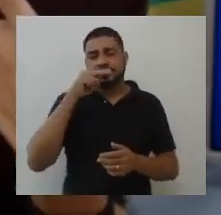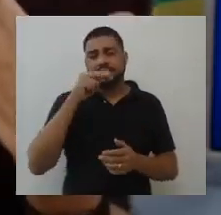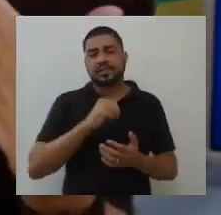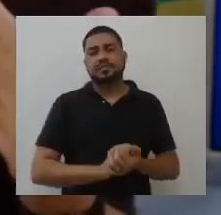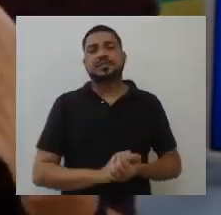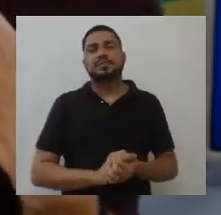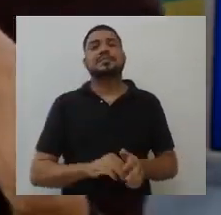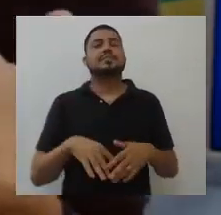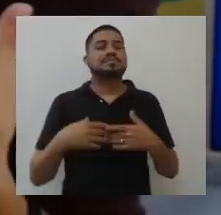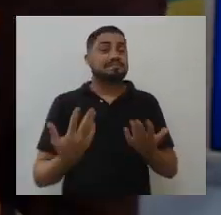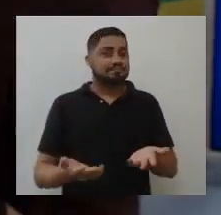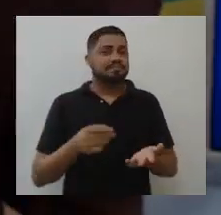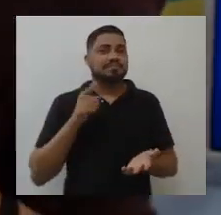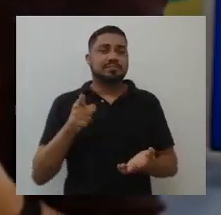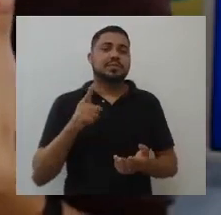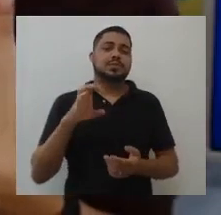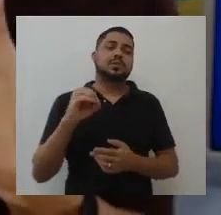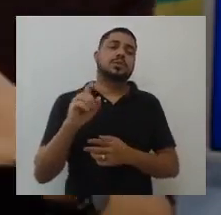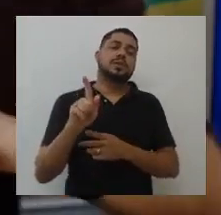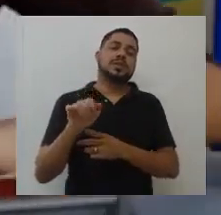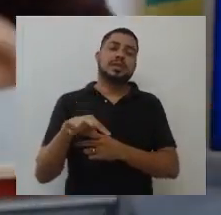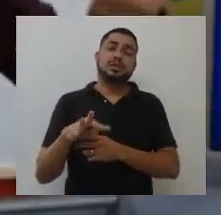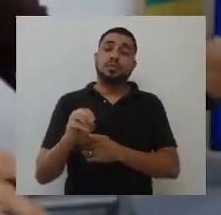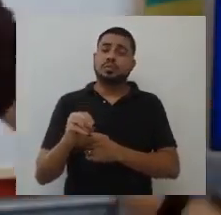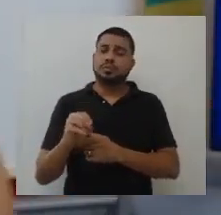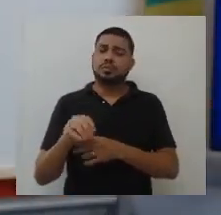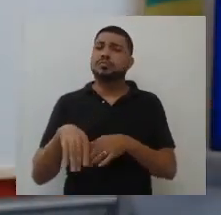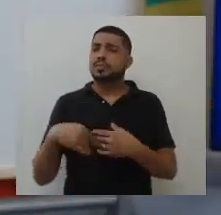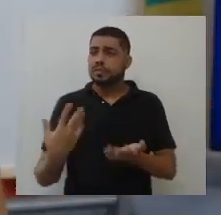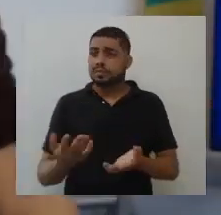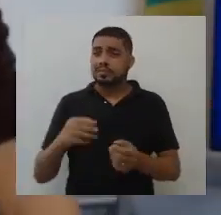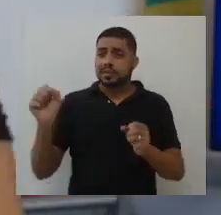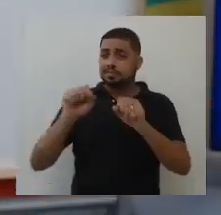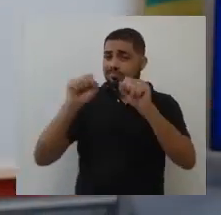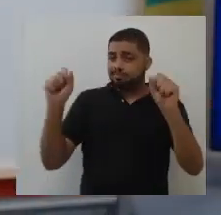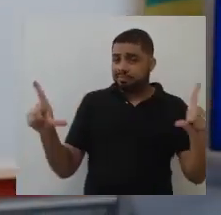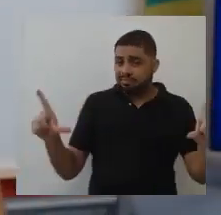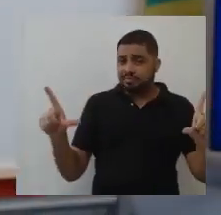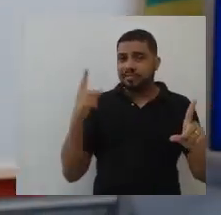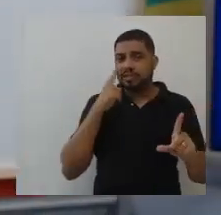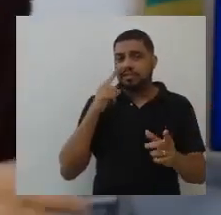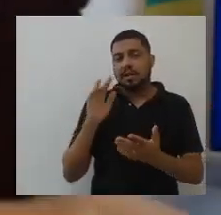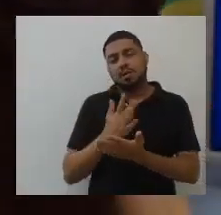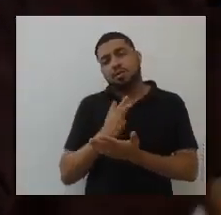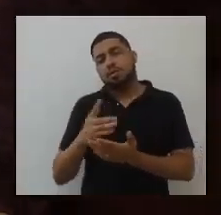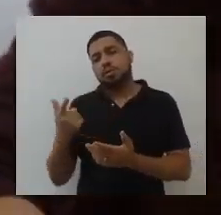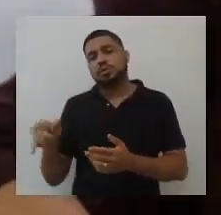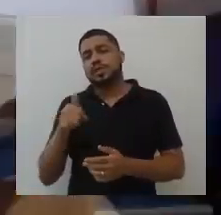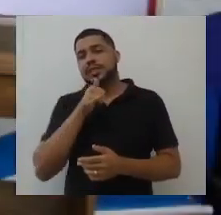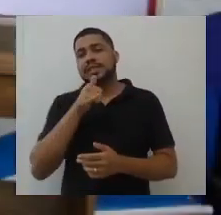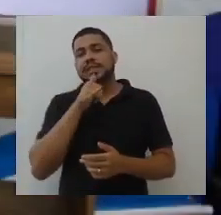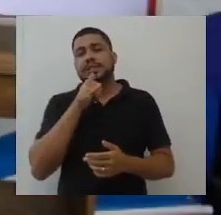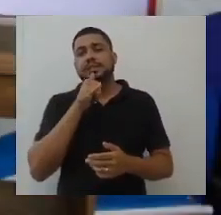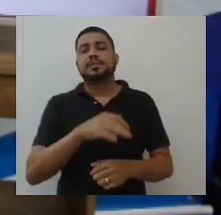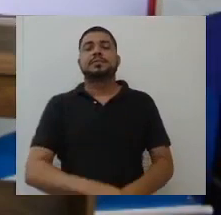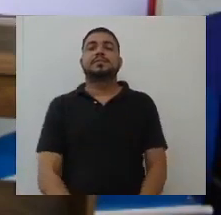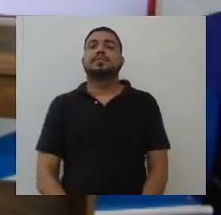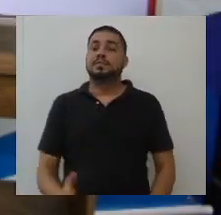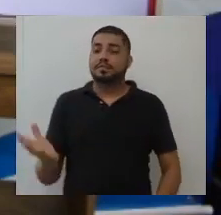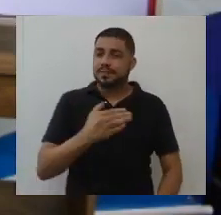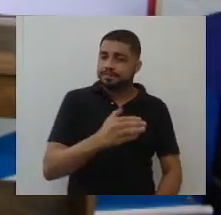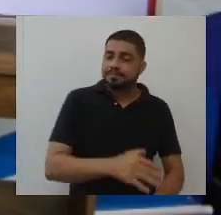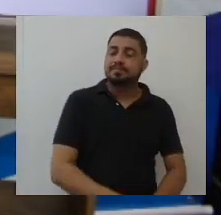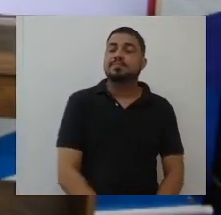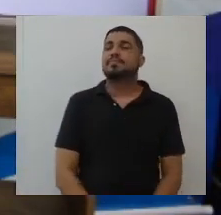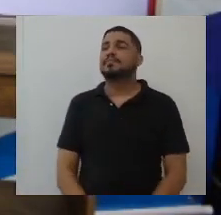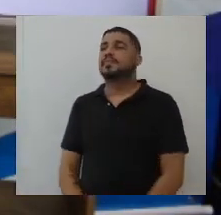achava que era. Então isso aí é um cognato. Beleza? Então vamos lá para os slides, vamos retornar para a gente ver alguns outros exemplos. Sim, bora?